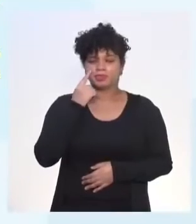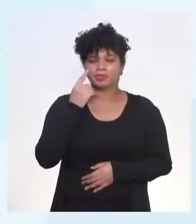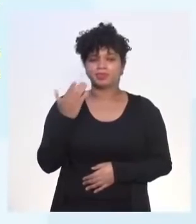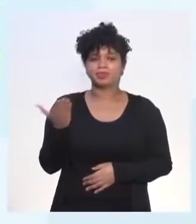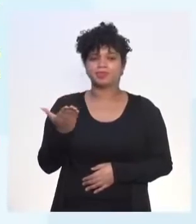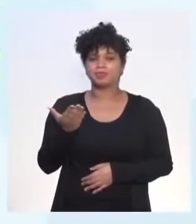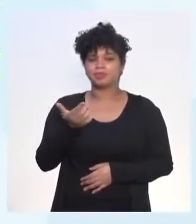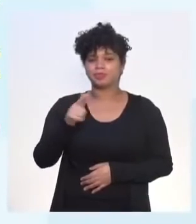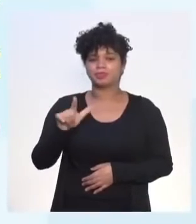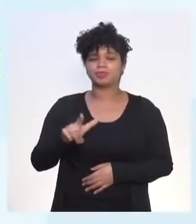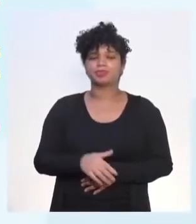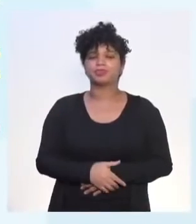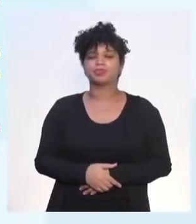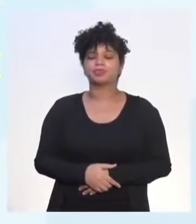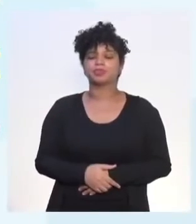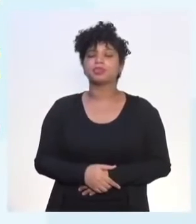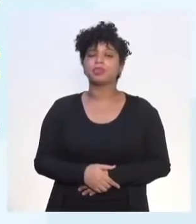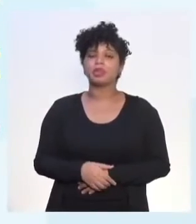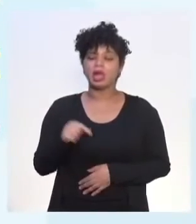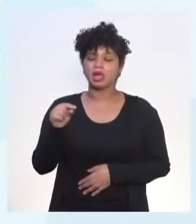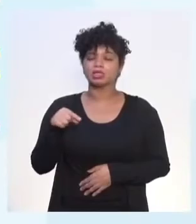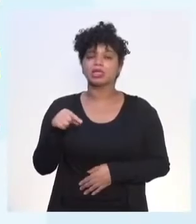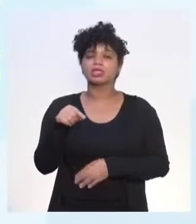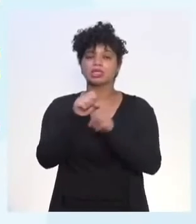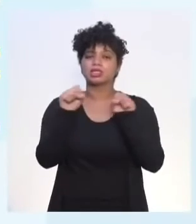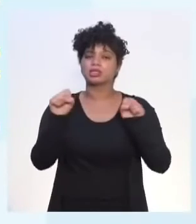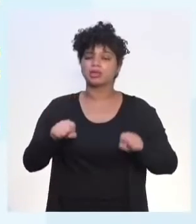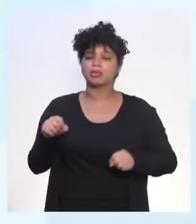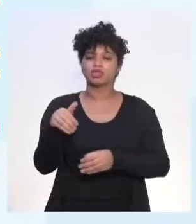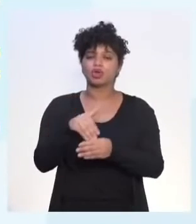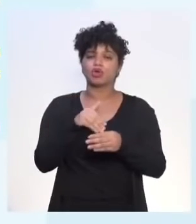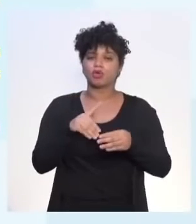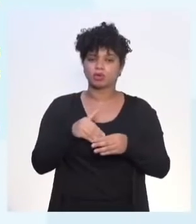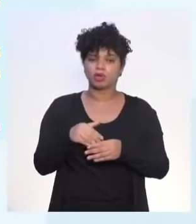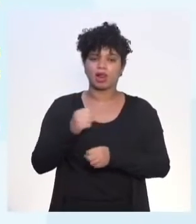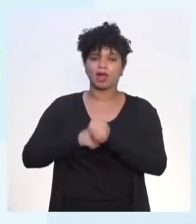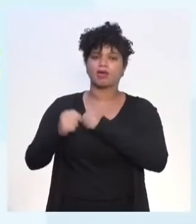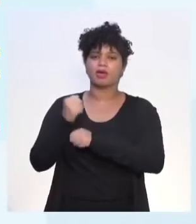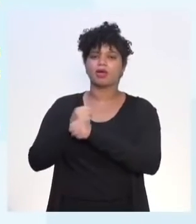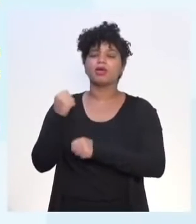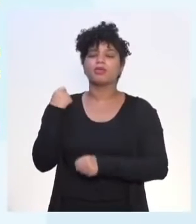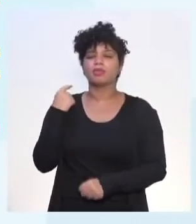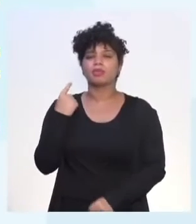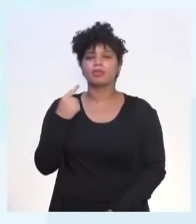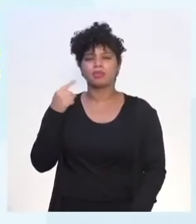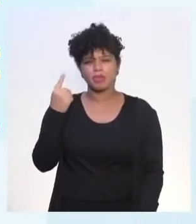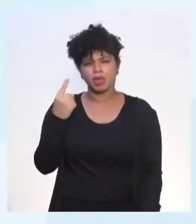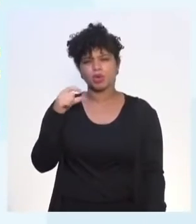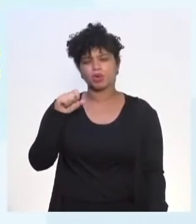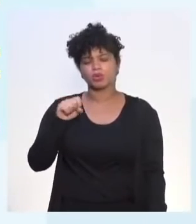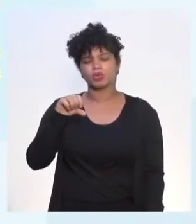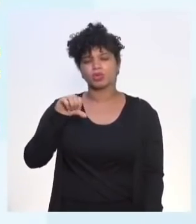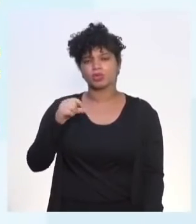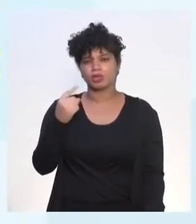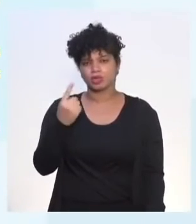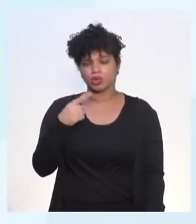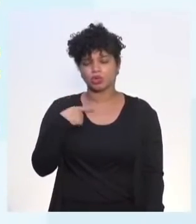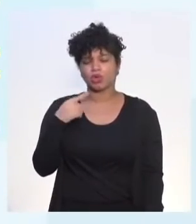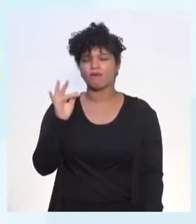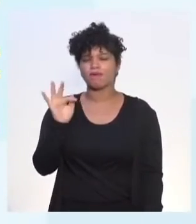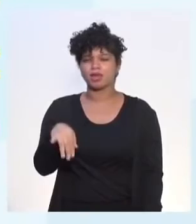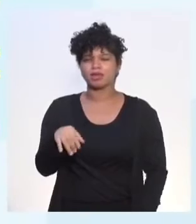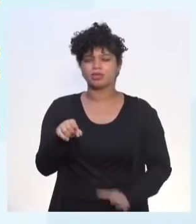tela. Sistema eleitoral, lá em 1891, final do século XIX,